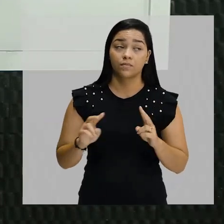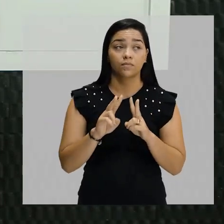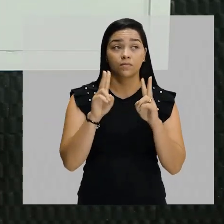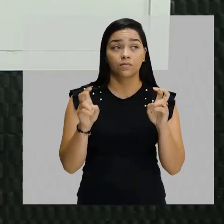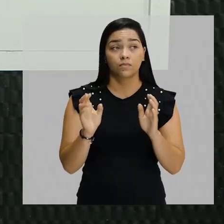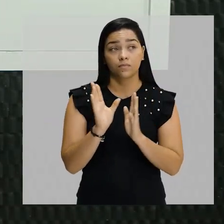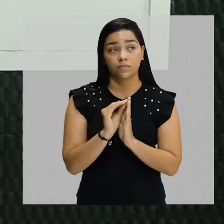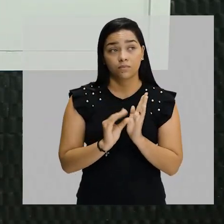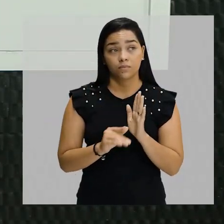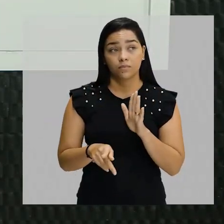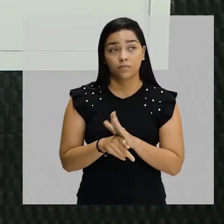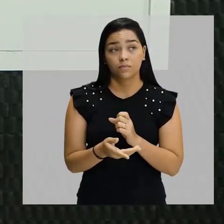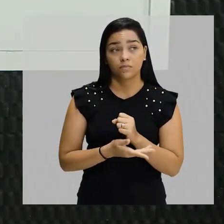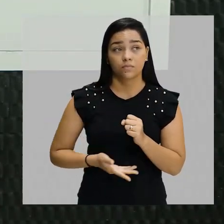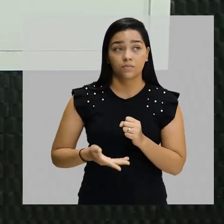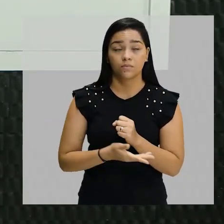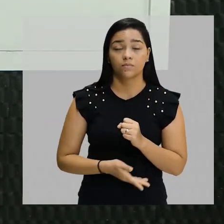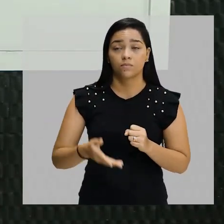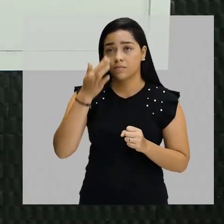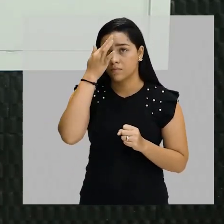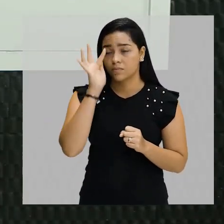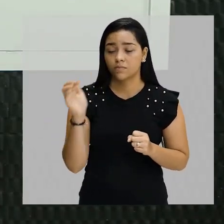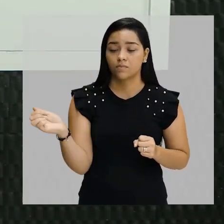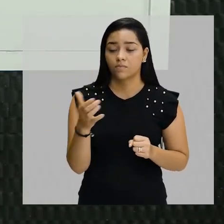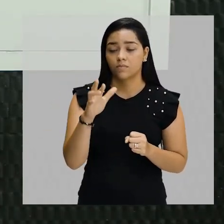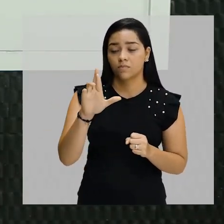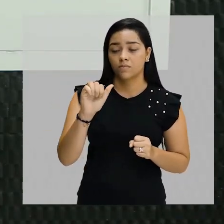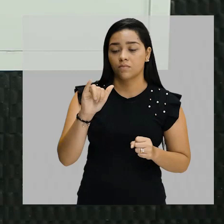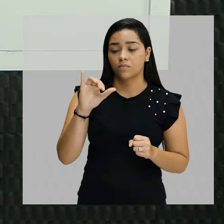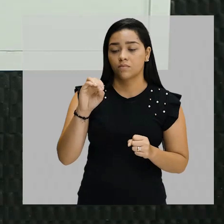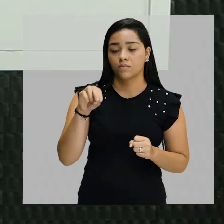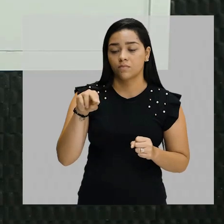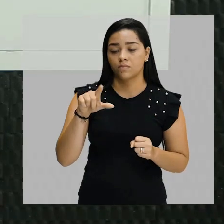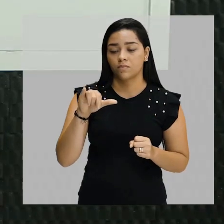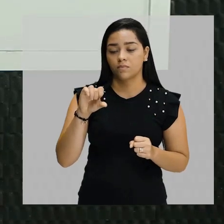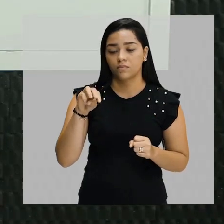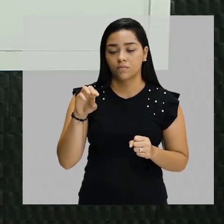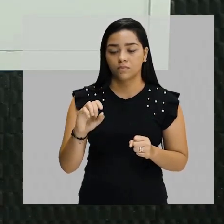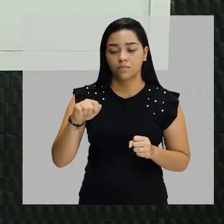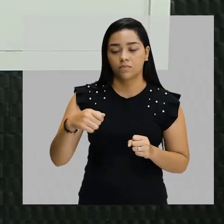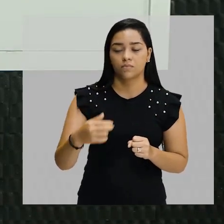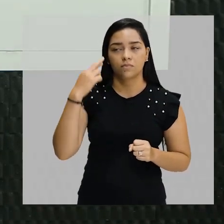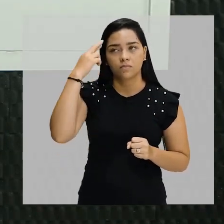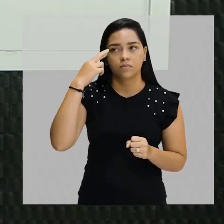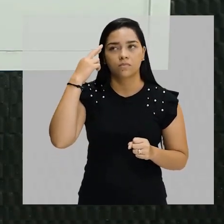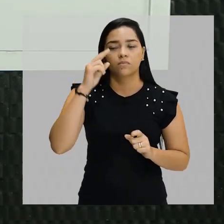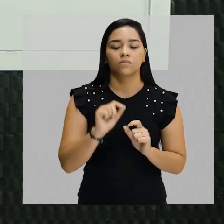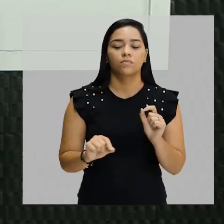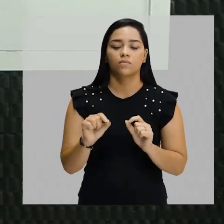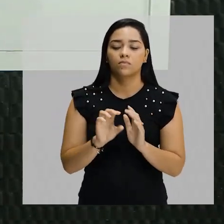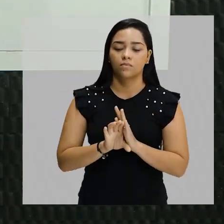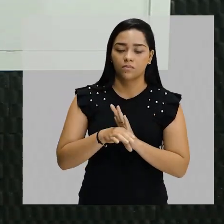dos conceitos mais básicos da filosofia moderna o racionalismo Ok racionalismo é um dos